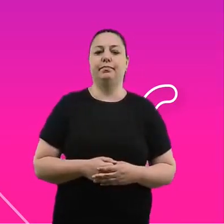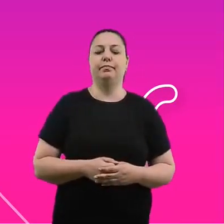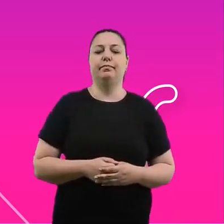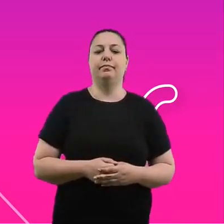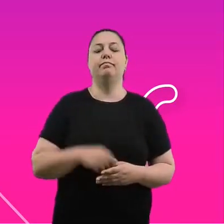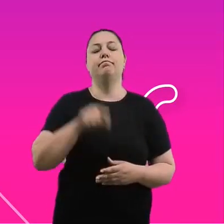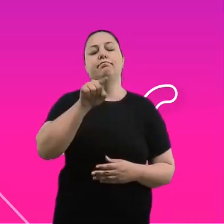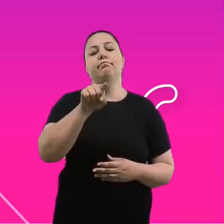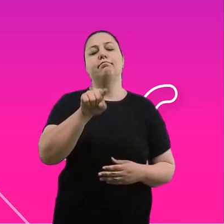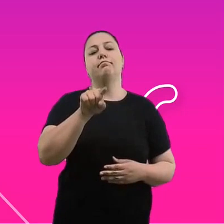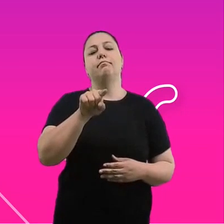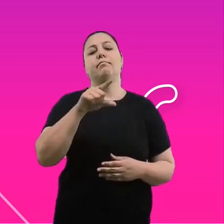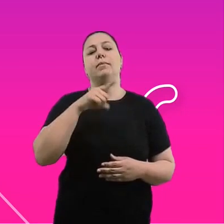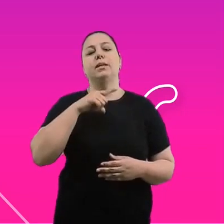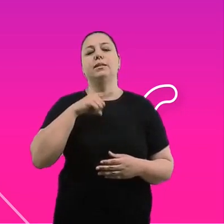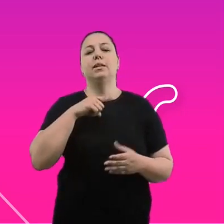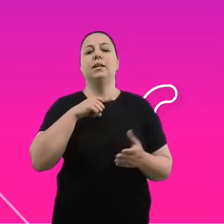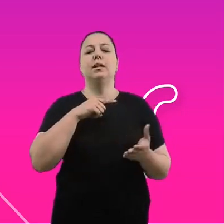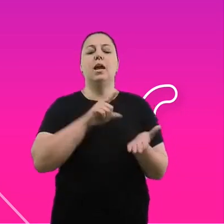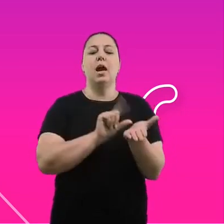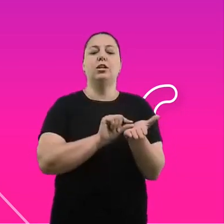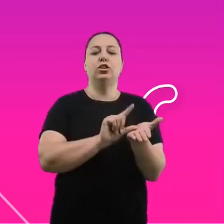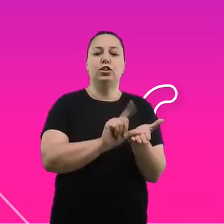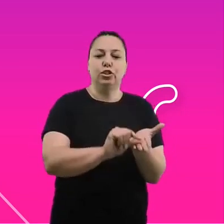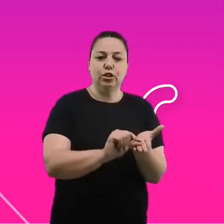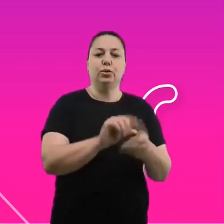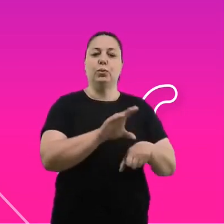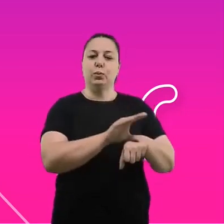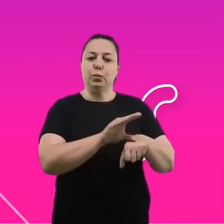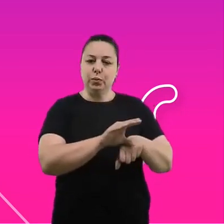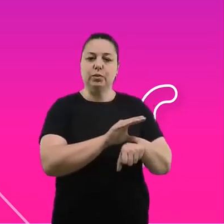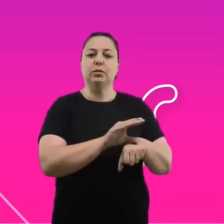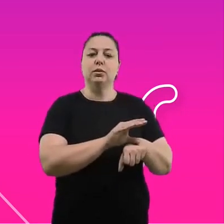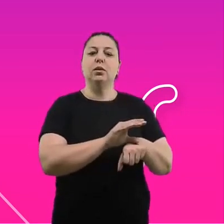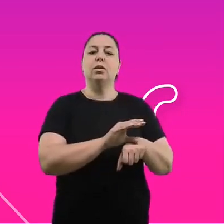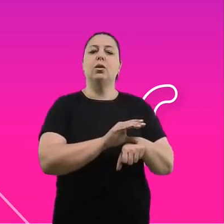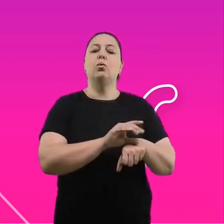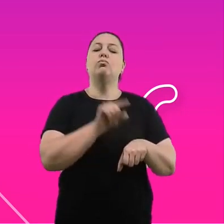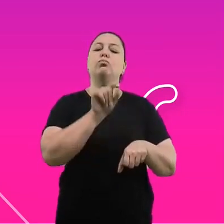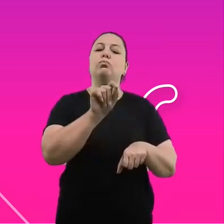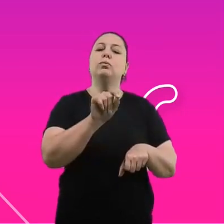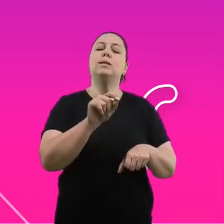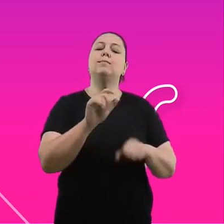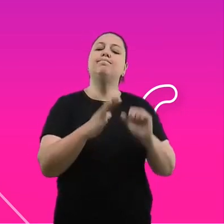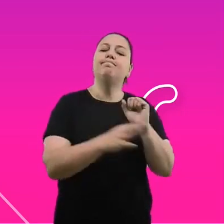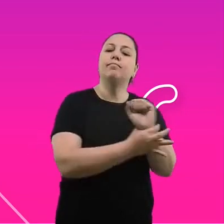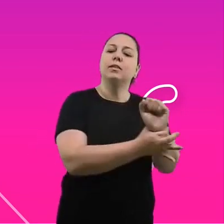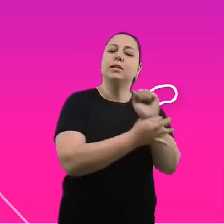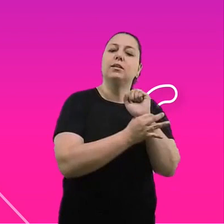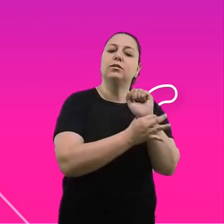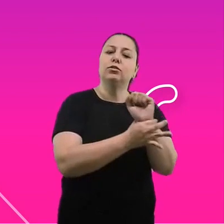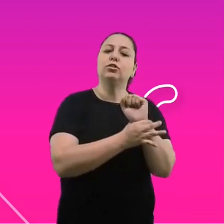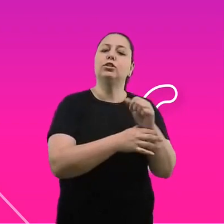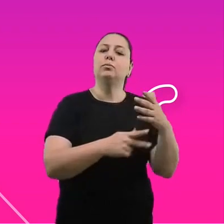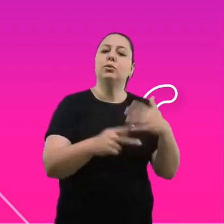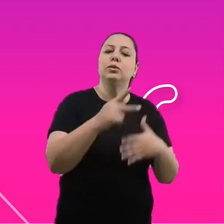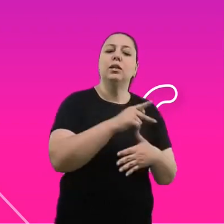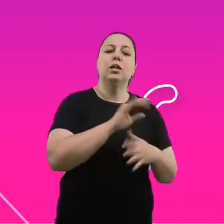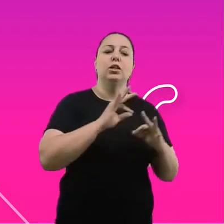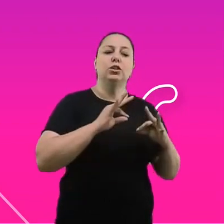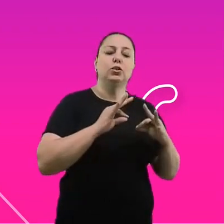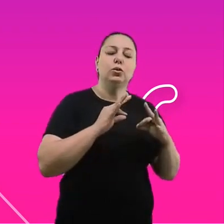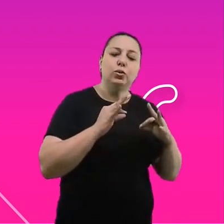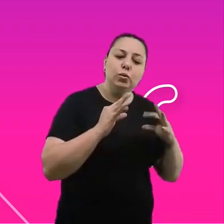próprio artigo da Constituição Federal, mas, sobretudo, para garantir a prioridade absoluta no trâmite desses processos que